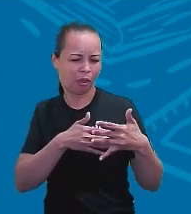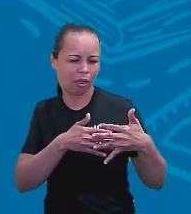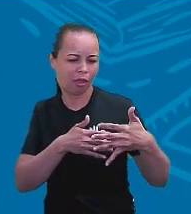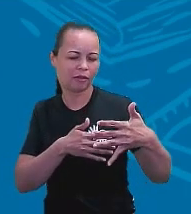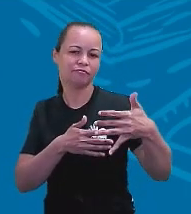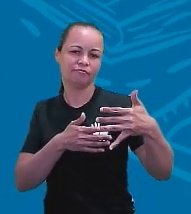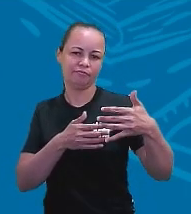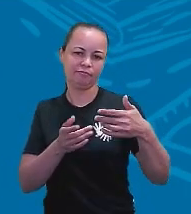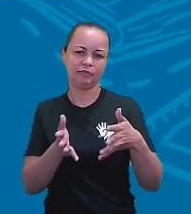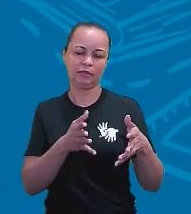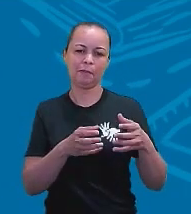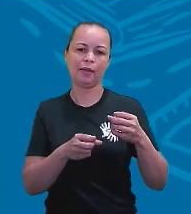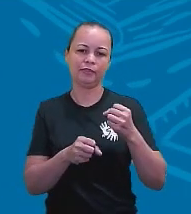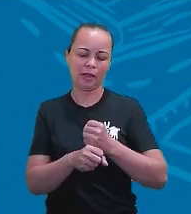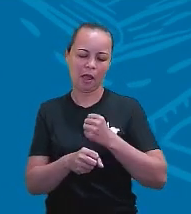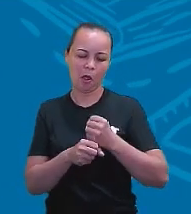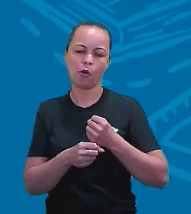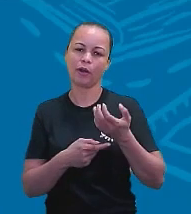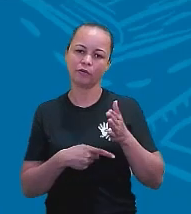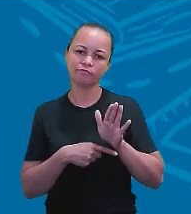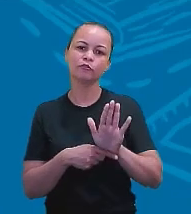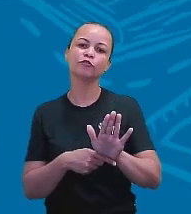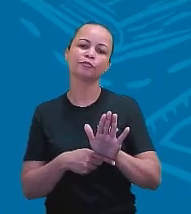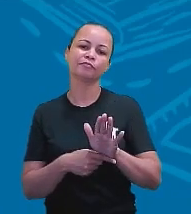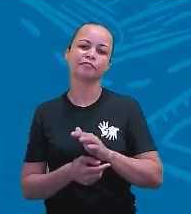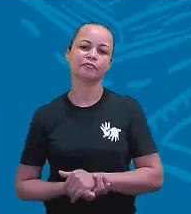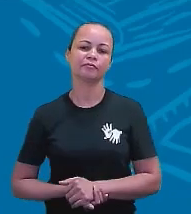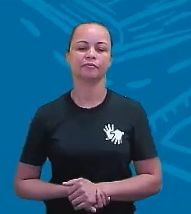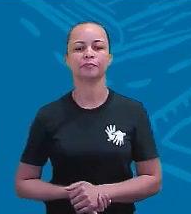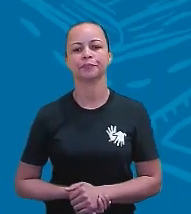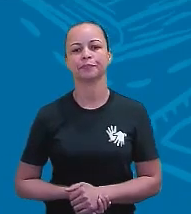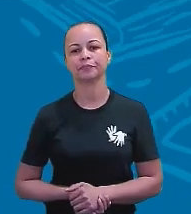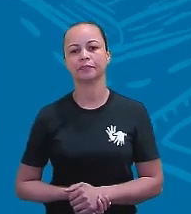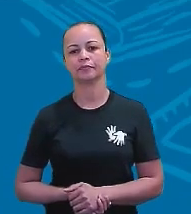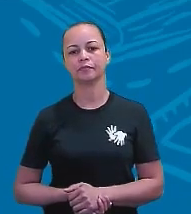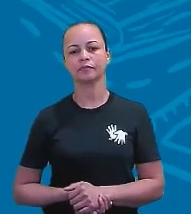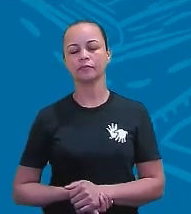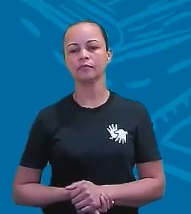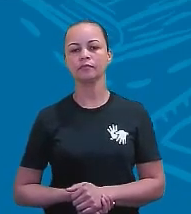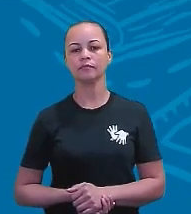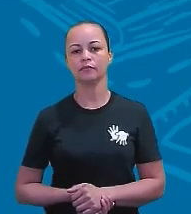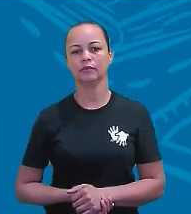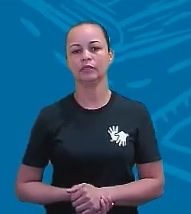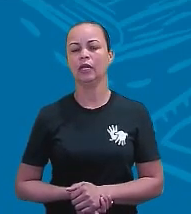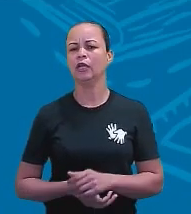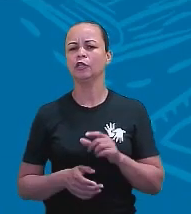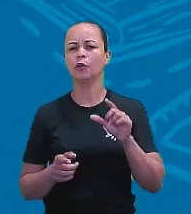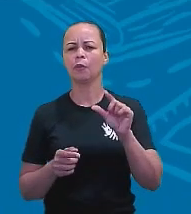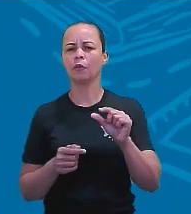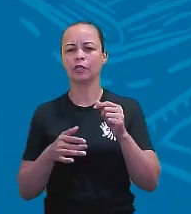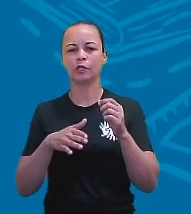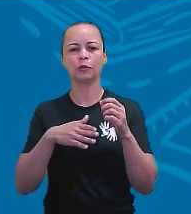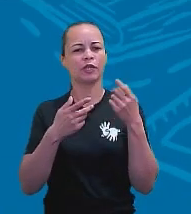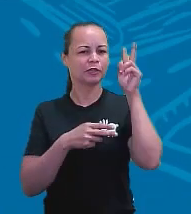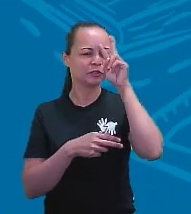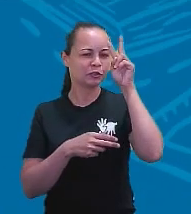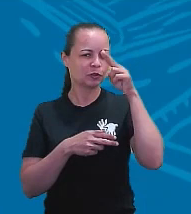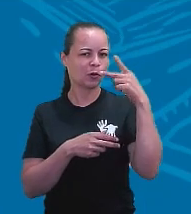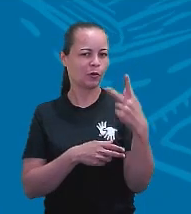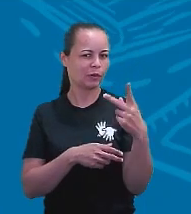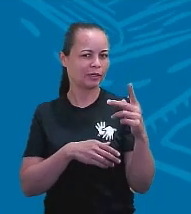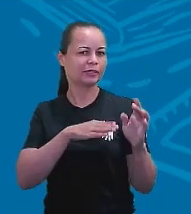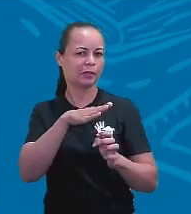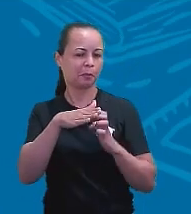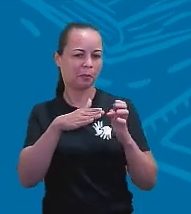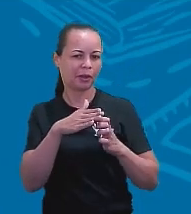sim, mas a obra realmente ajudou e muito, tá? E um pouquinho aí da história da Great Western, claro que não